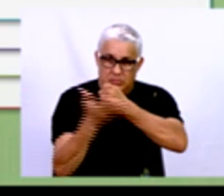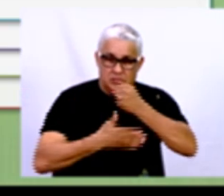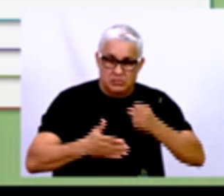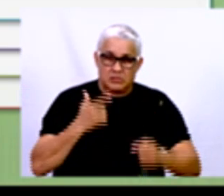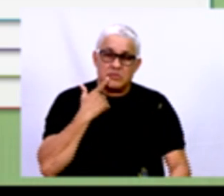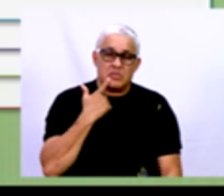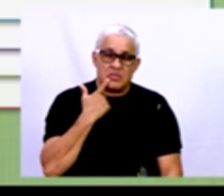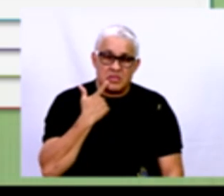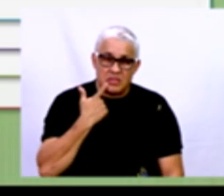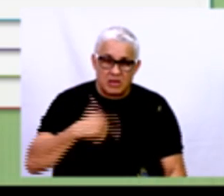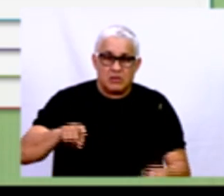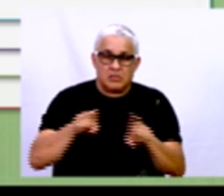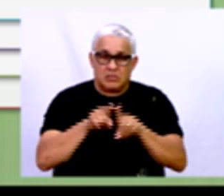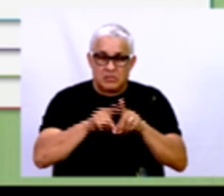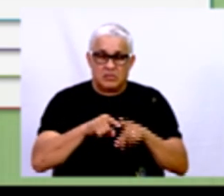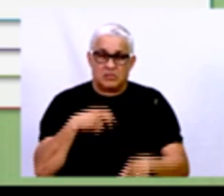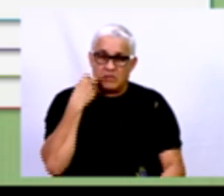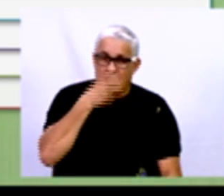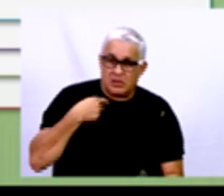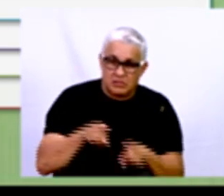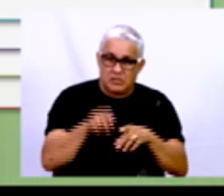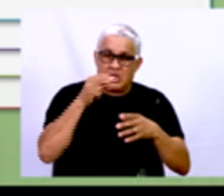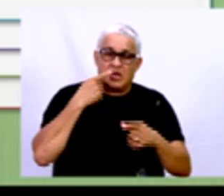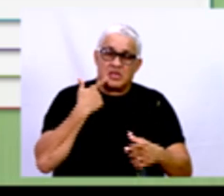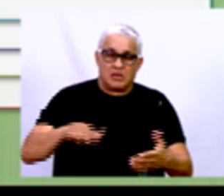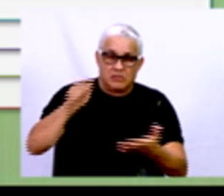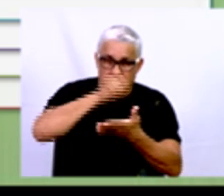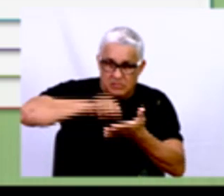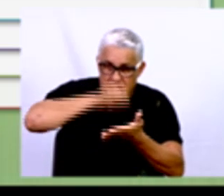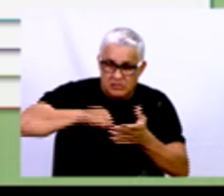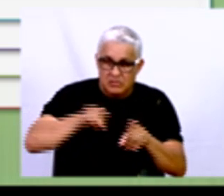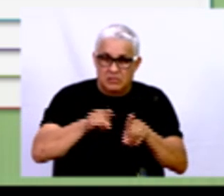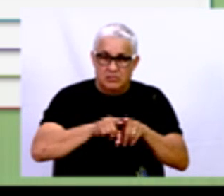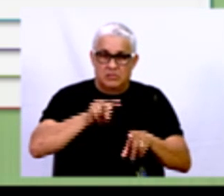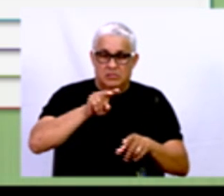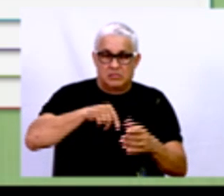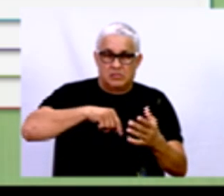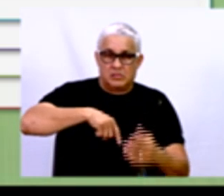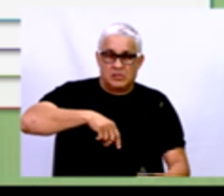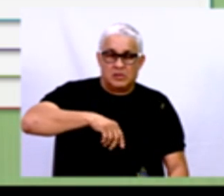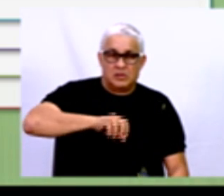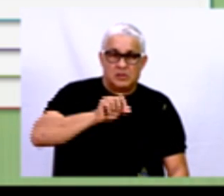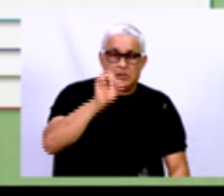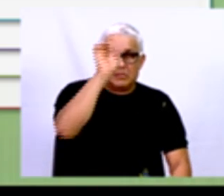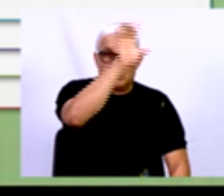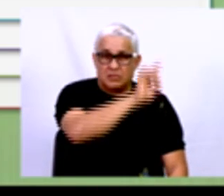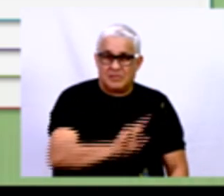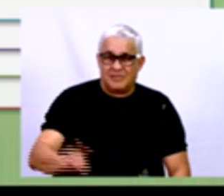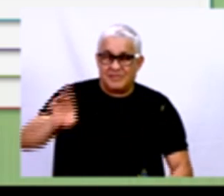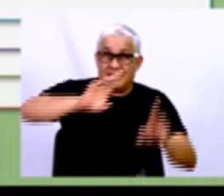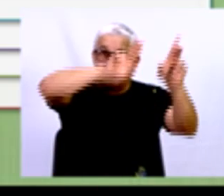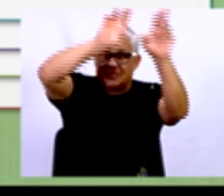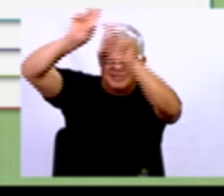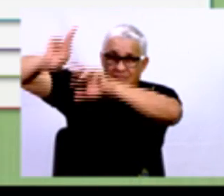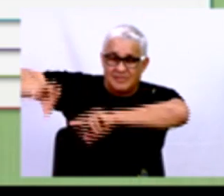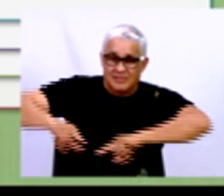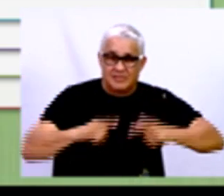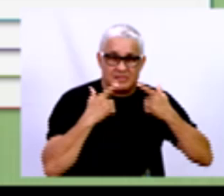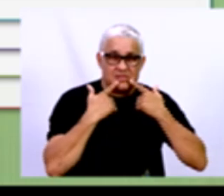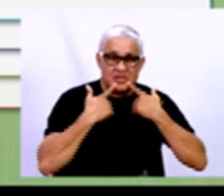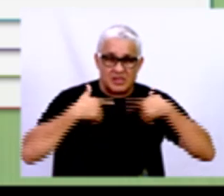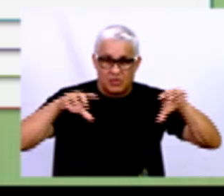língua falada e língua escrita, definir as variações linguísticas no processo de comunicação e uso